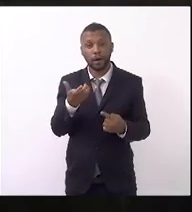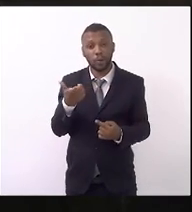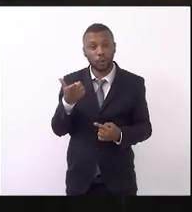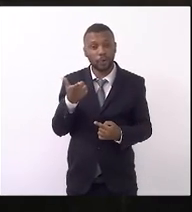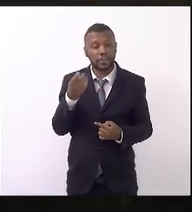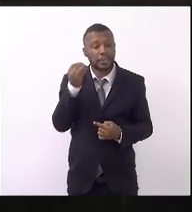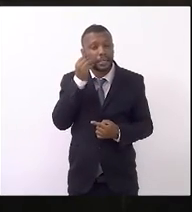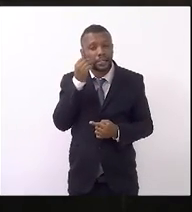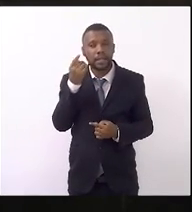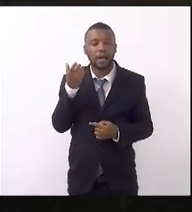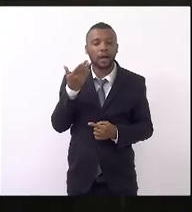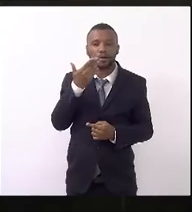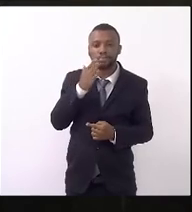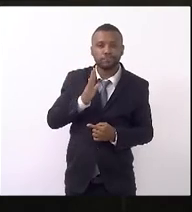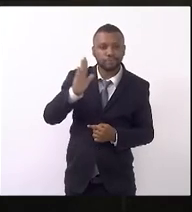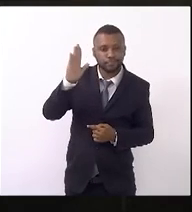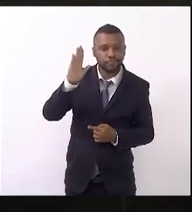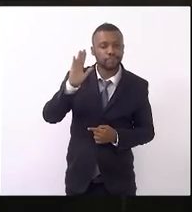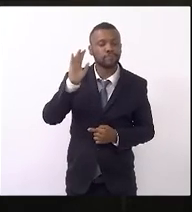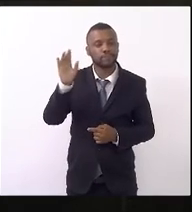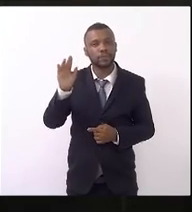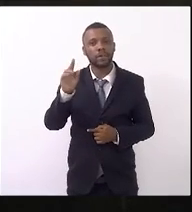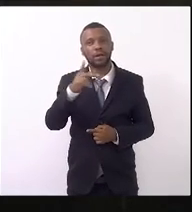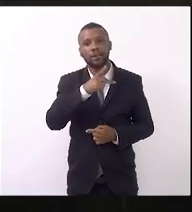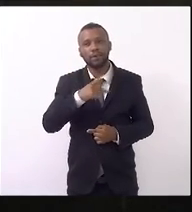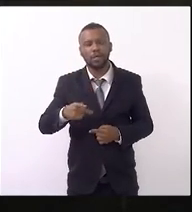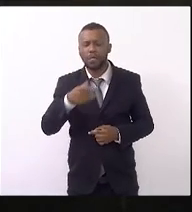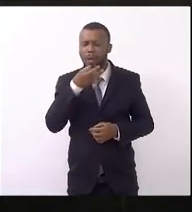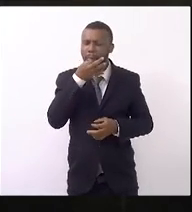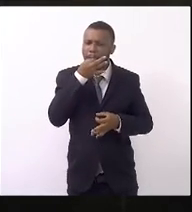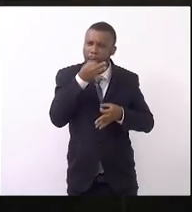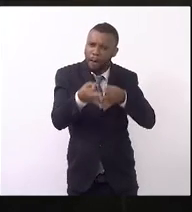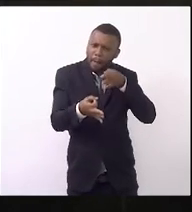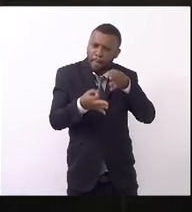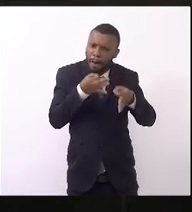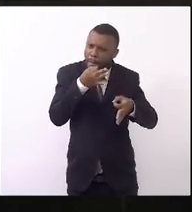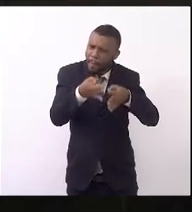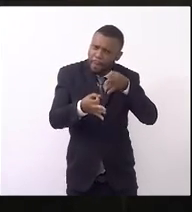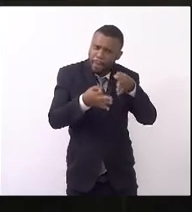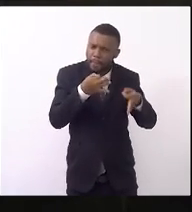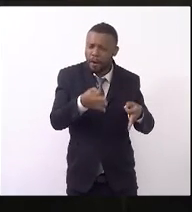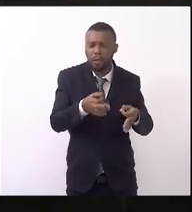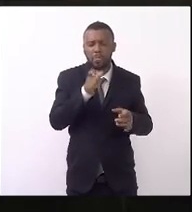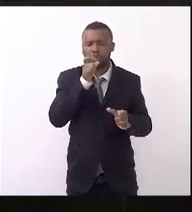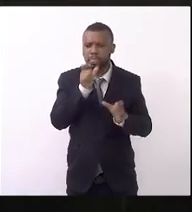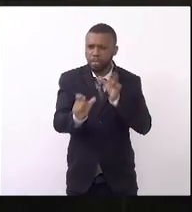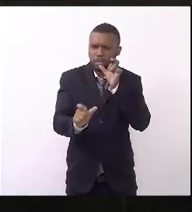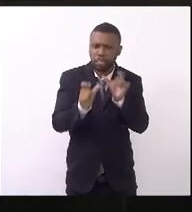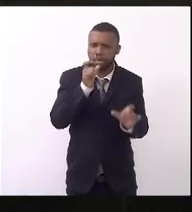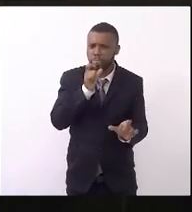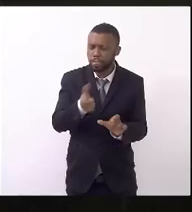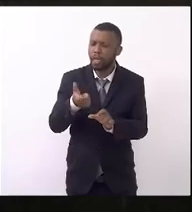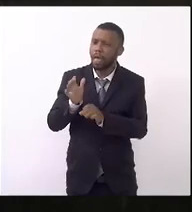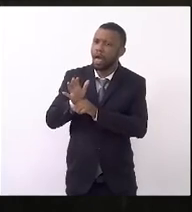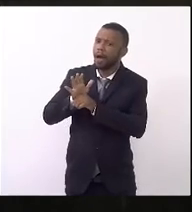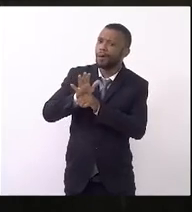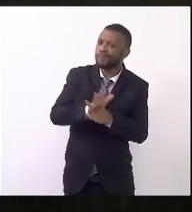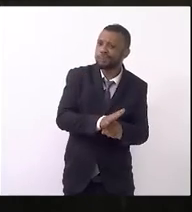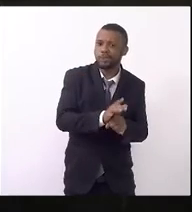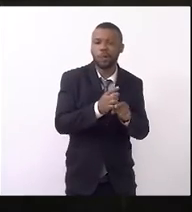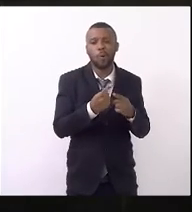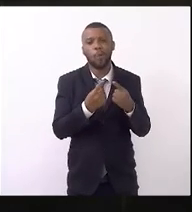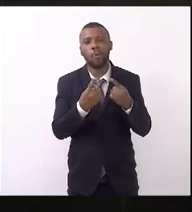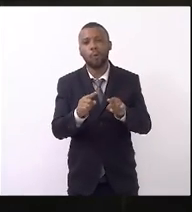presidiu a Fundação Palmares fazendo as maiores críticas e cometendo as maiores atrocidades contra a